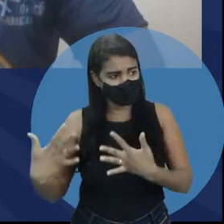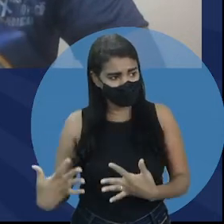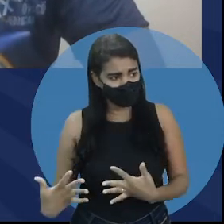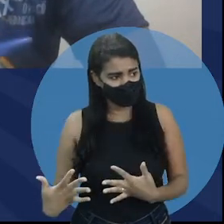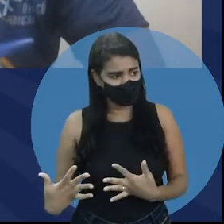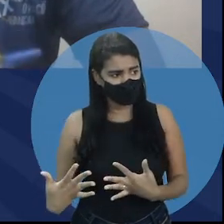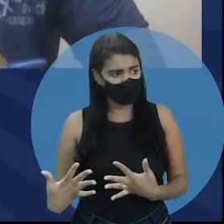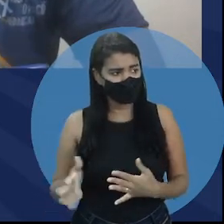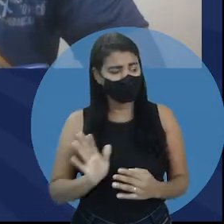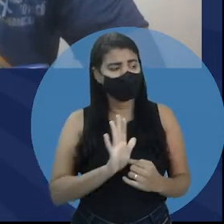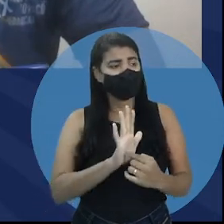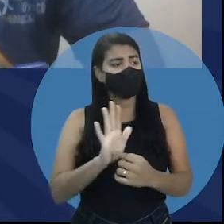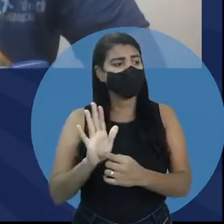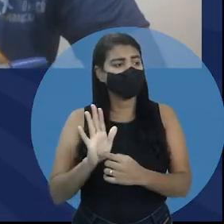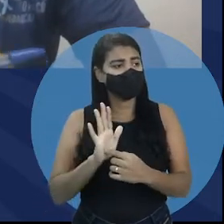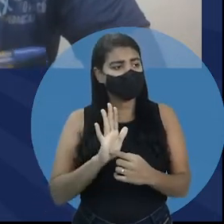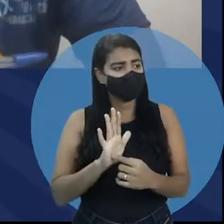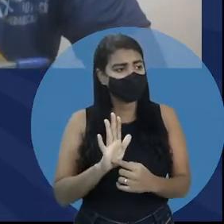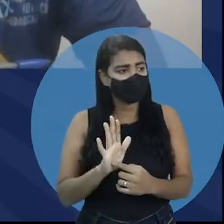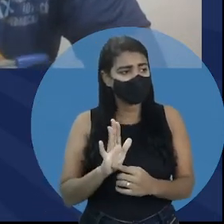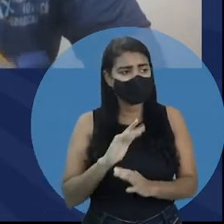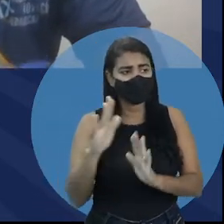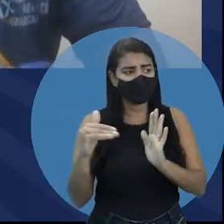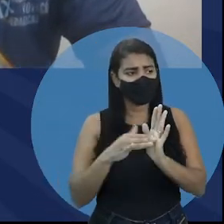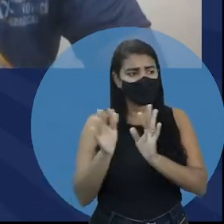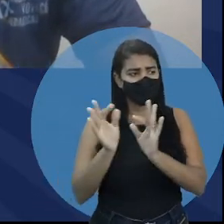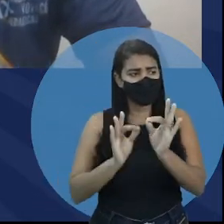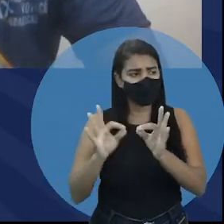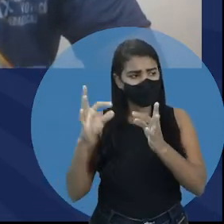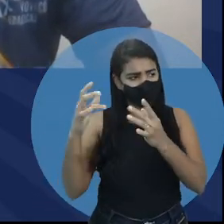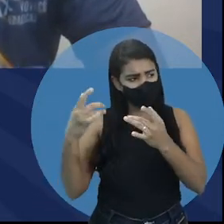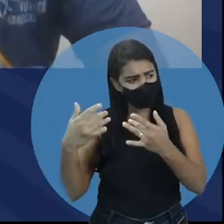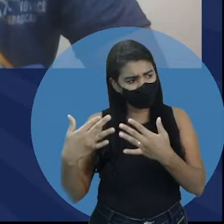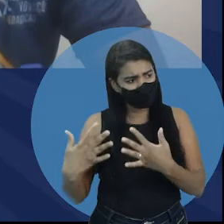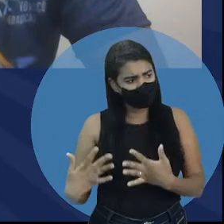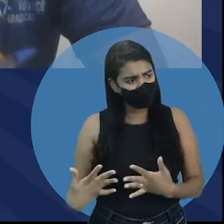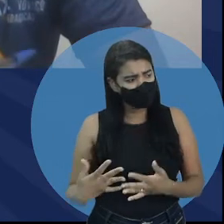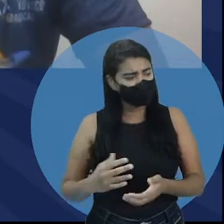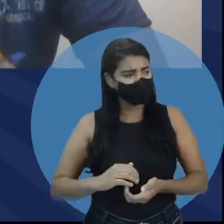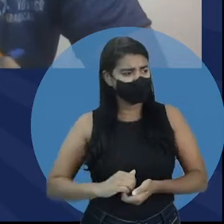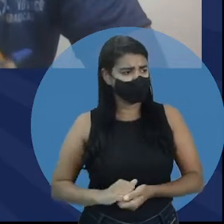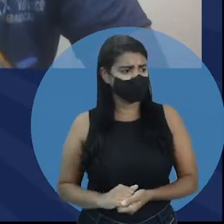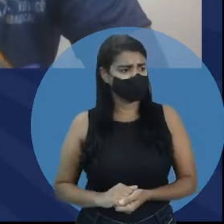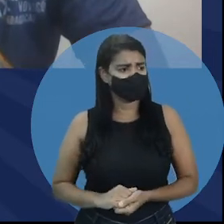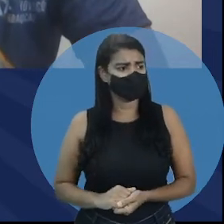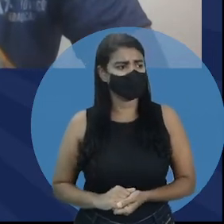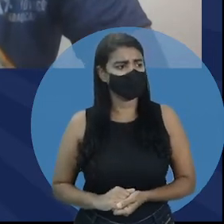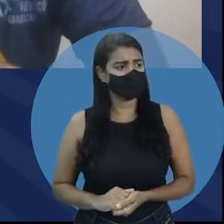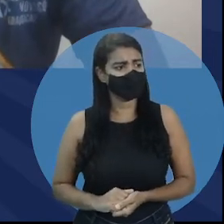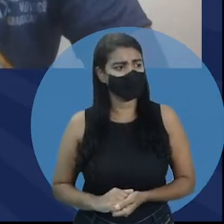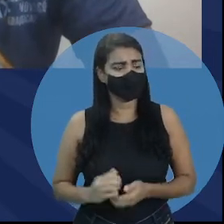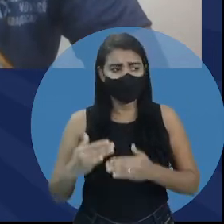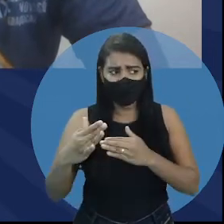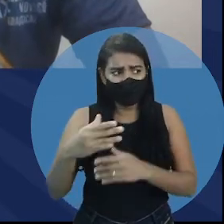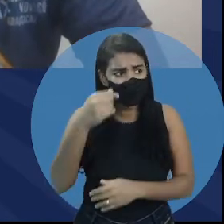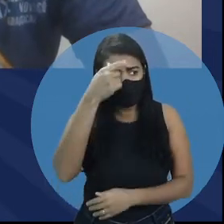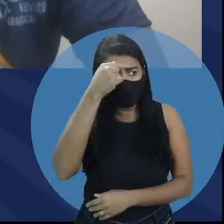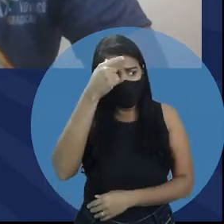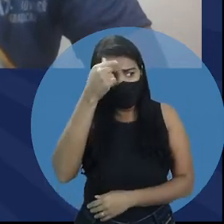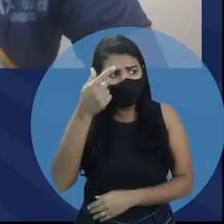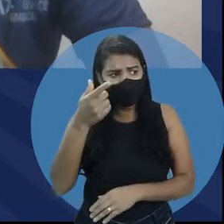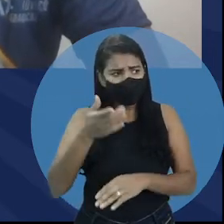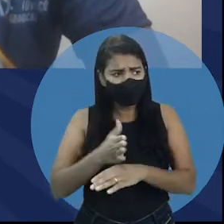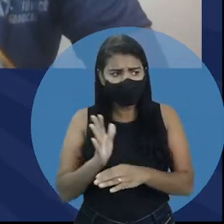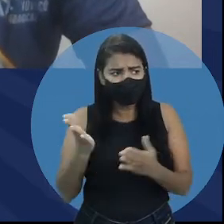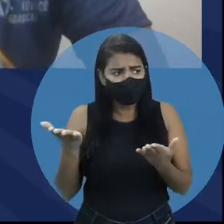utilizou amostras, controles, fez tudo muito detalhado. Então, assim, esse trabalho é digno de uma graduação, ficou muito bem